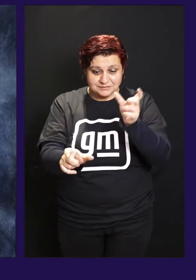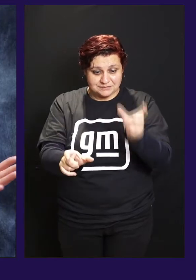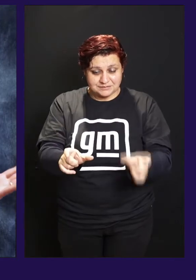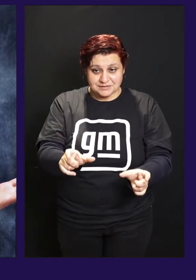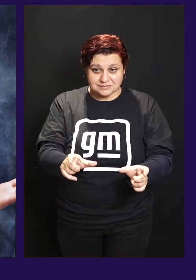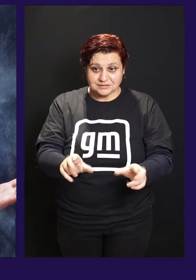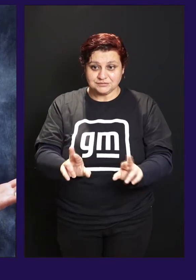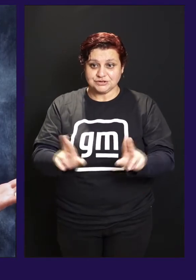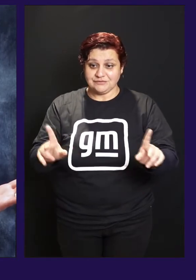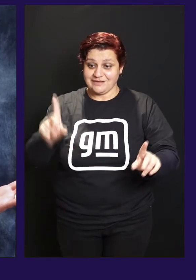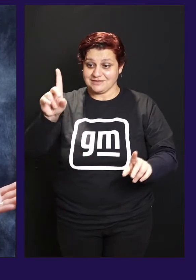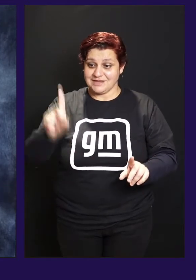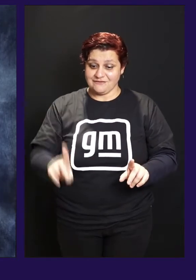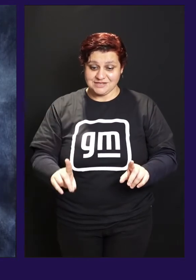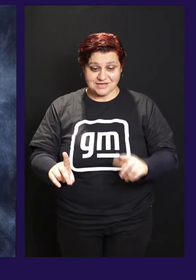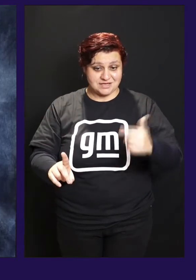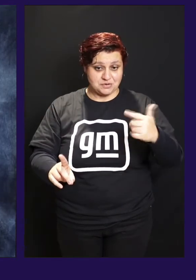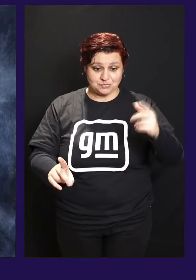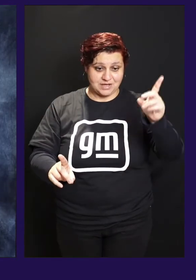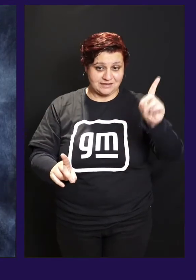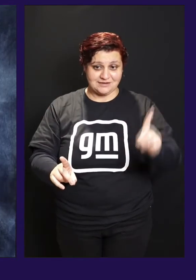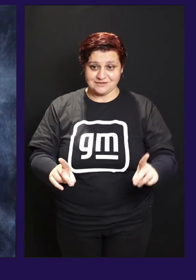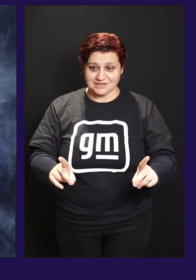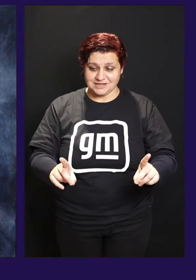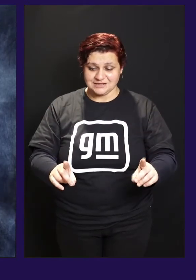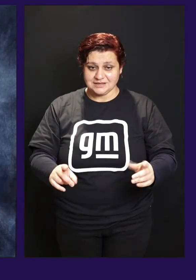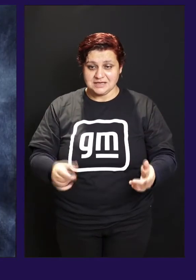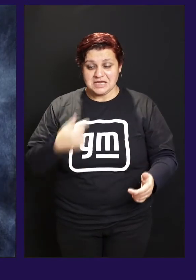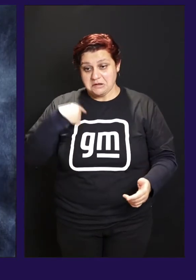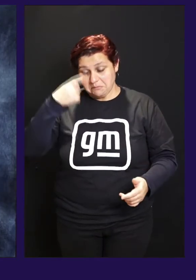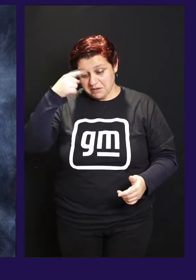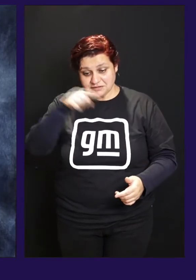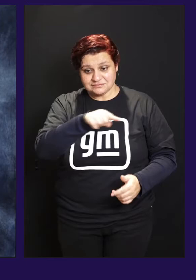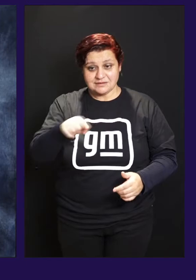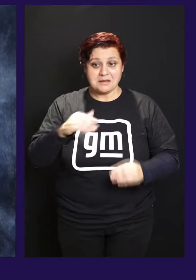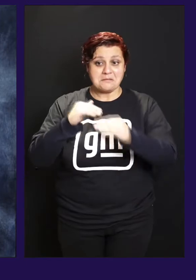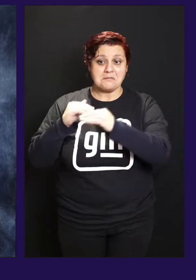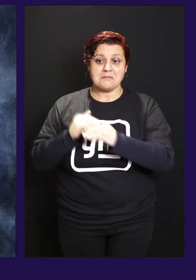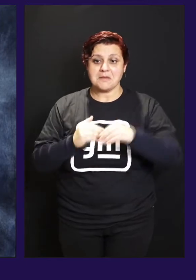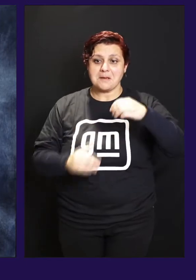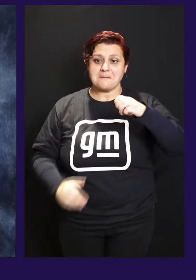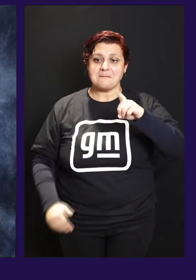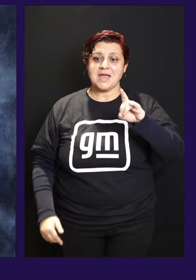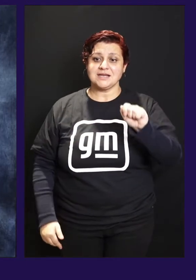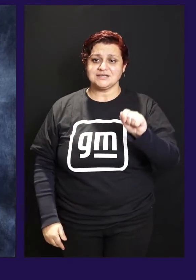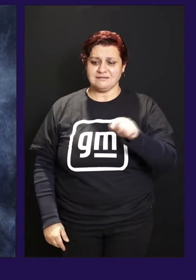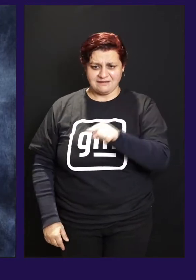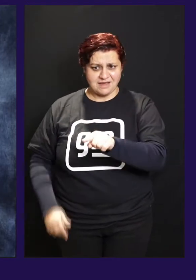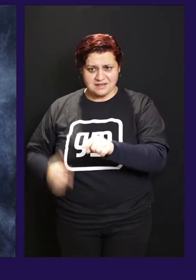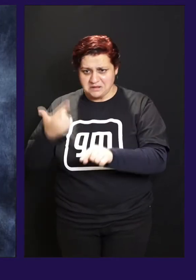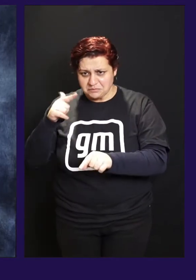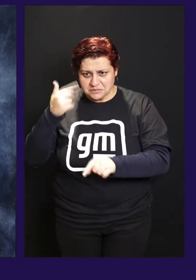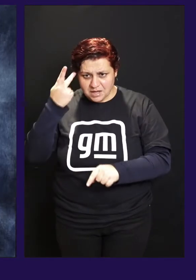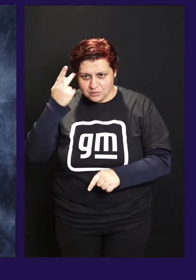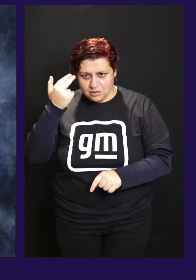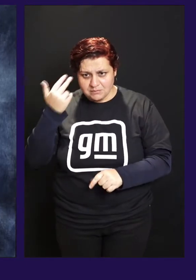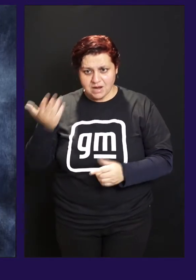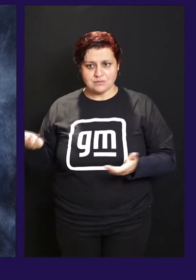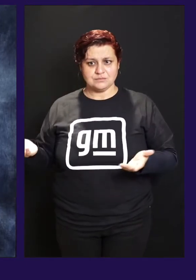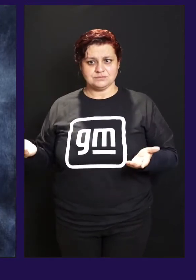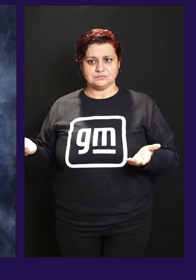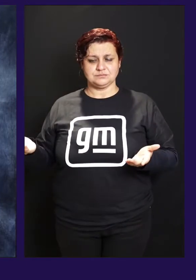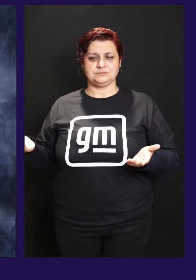conseguiram endereçar as 10 requisições de cockpit desejada naquele novo design? Zero.